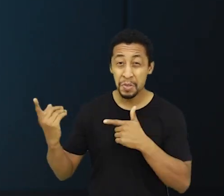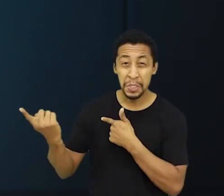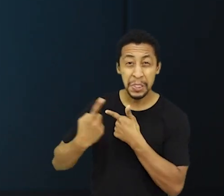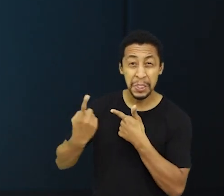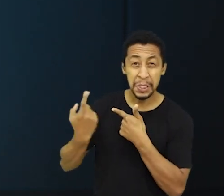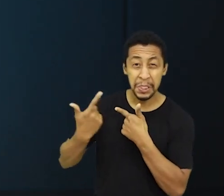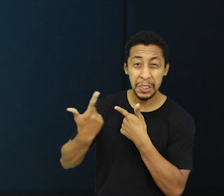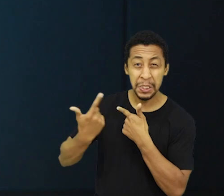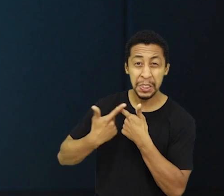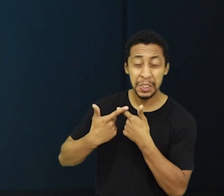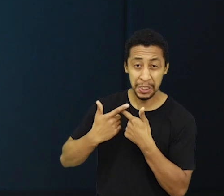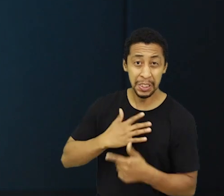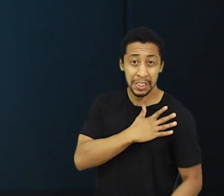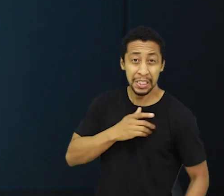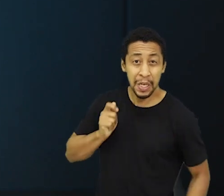muito, né?